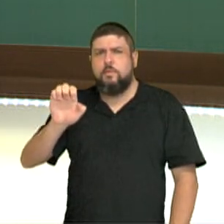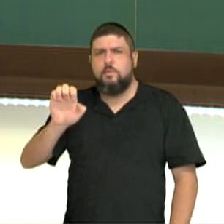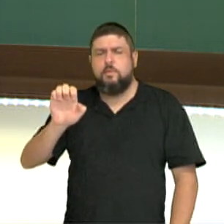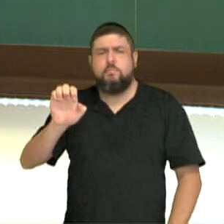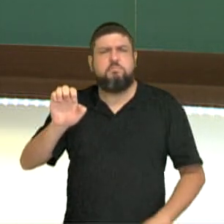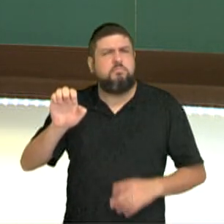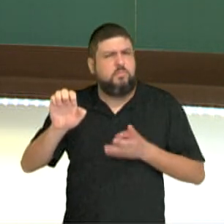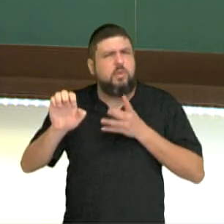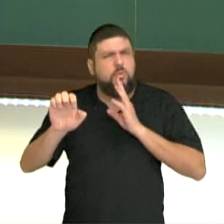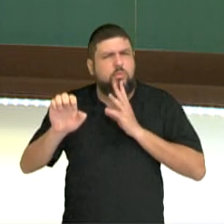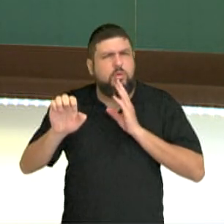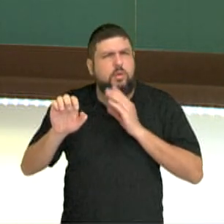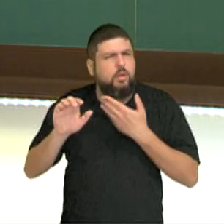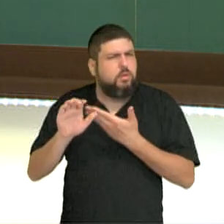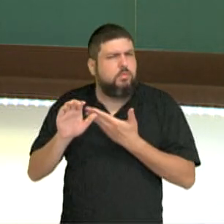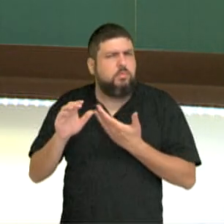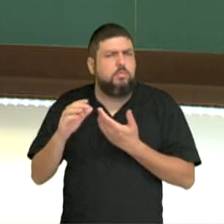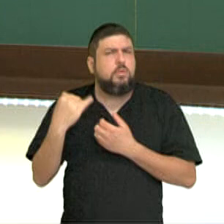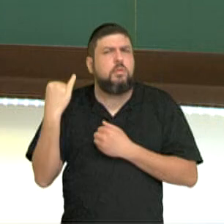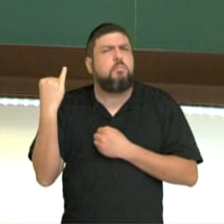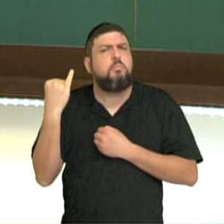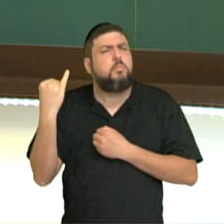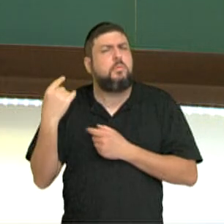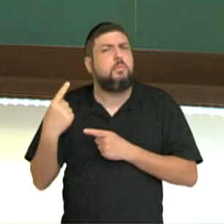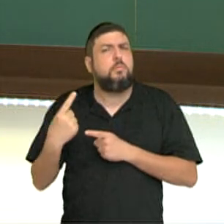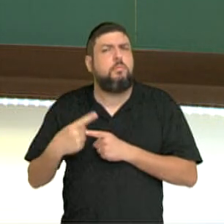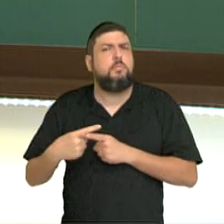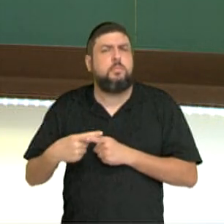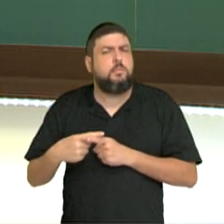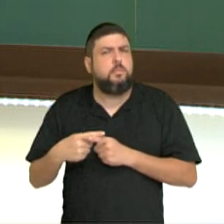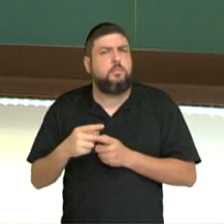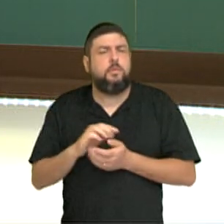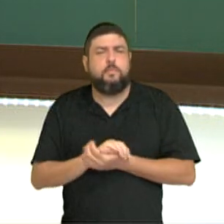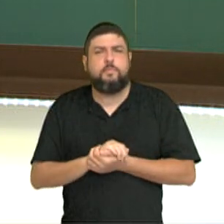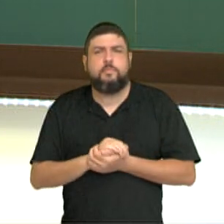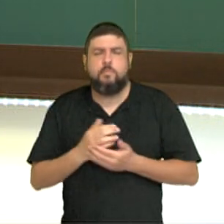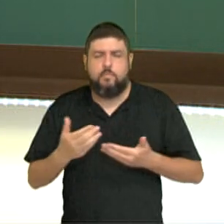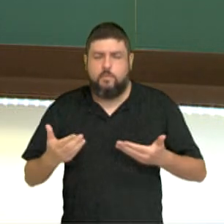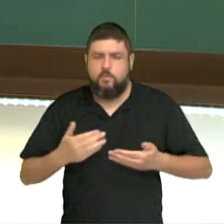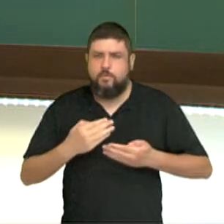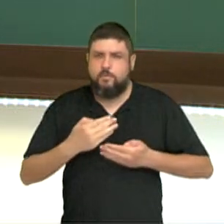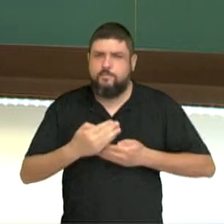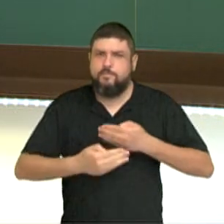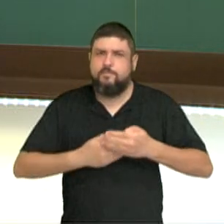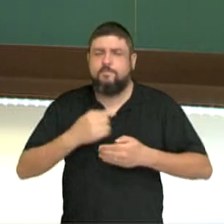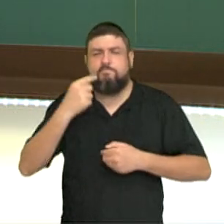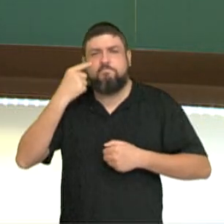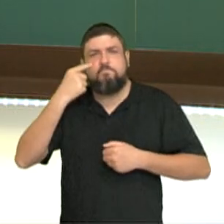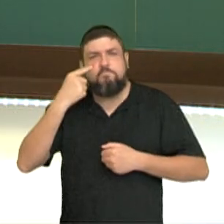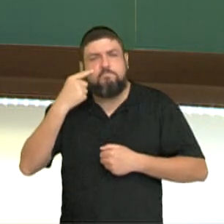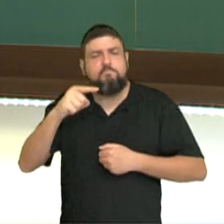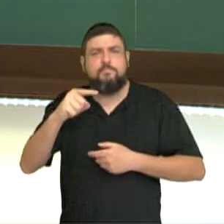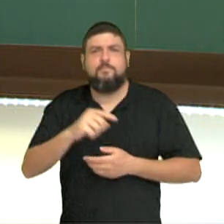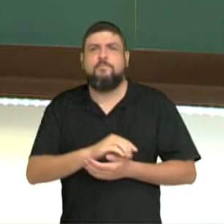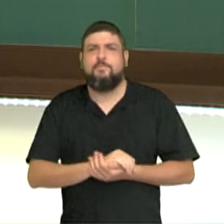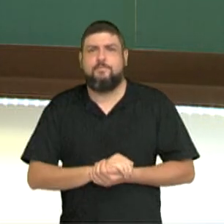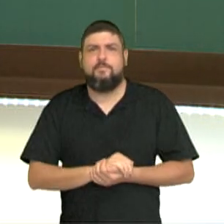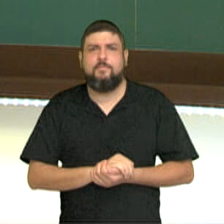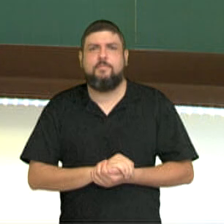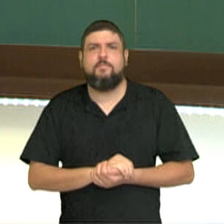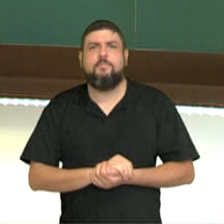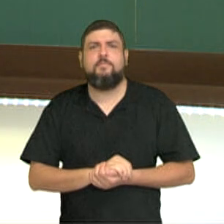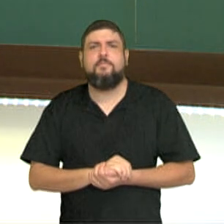é importante? Né? Então, vamos descobrir então por que que esse elemento aqui que forma a